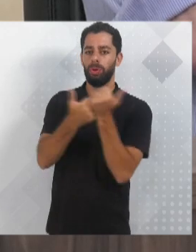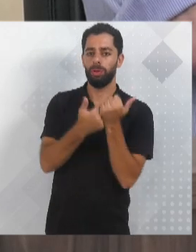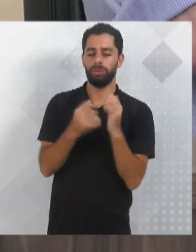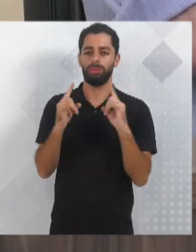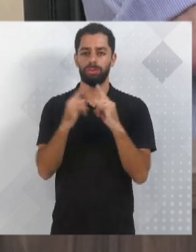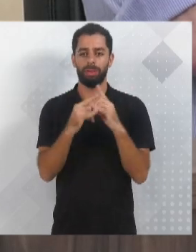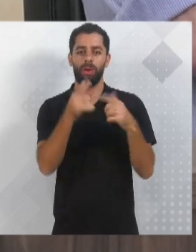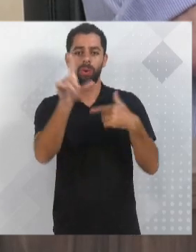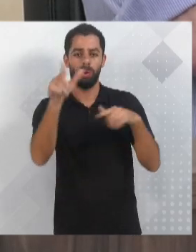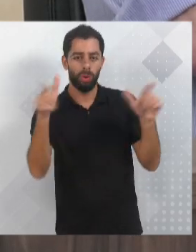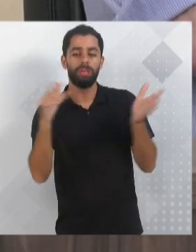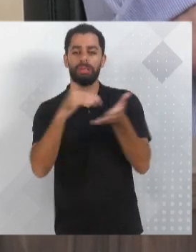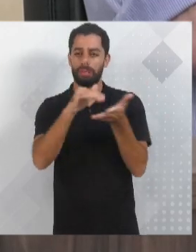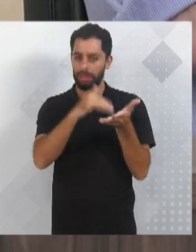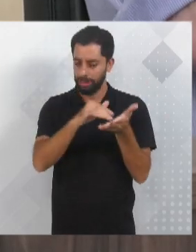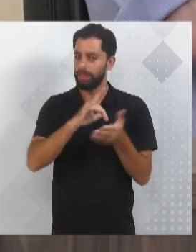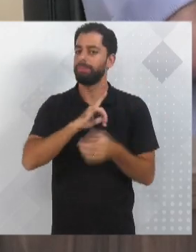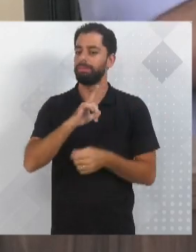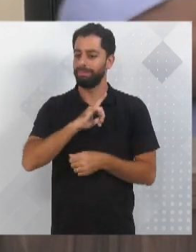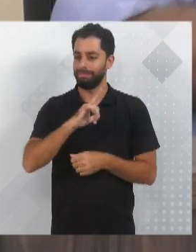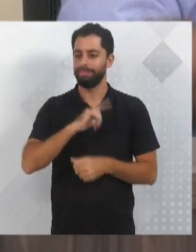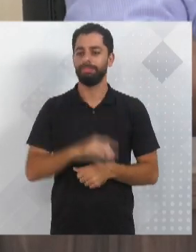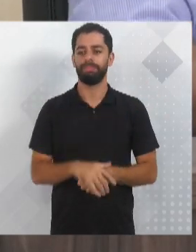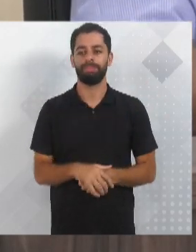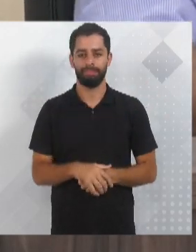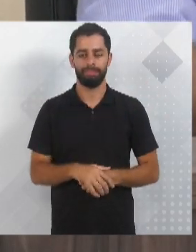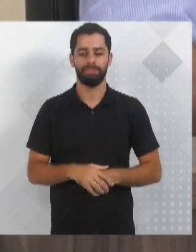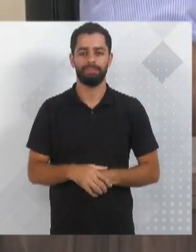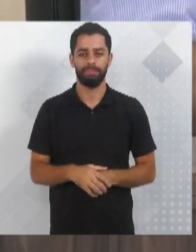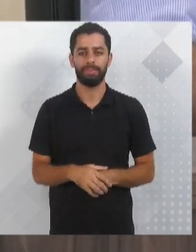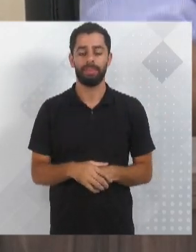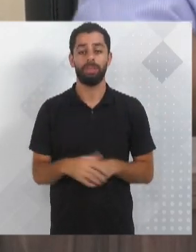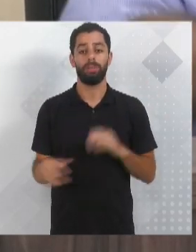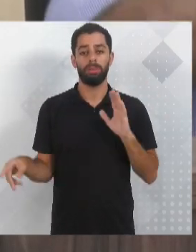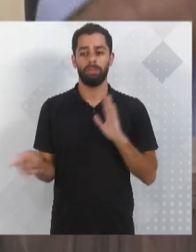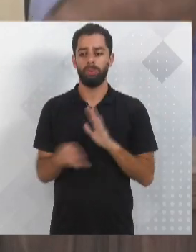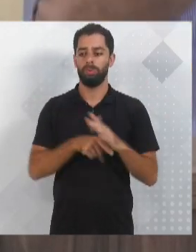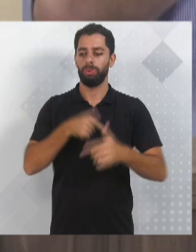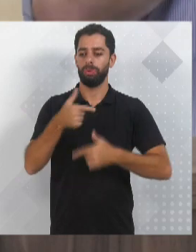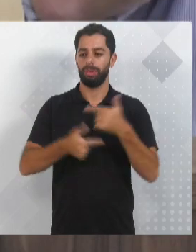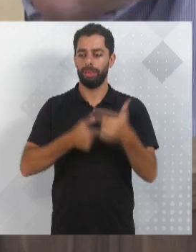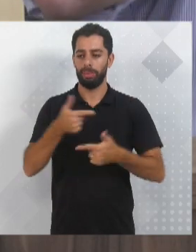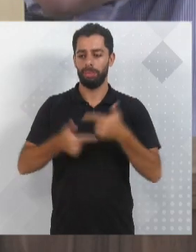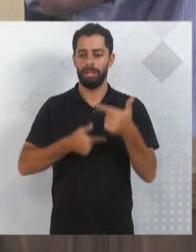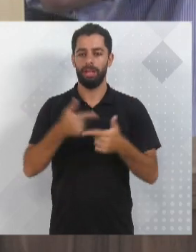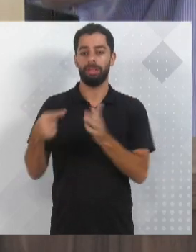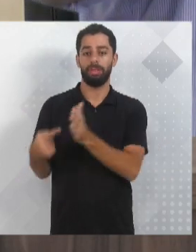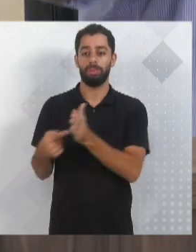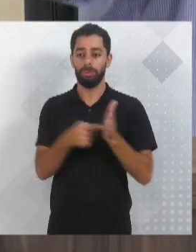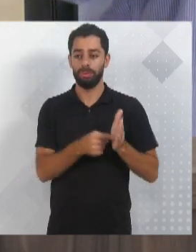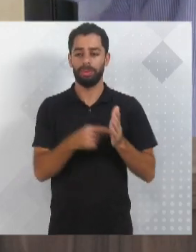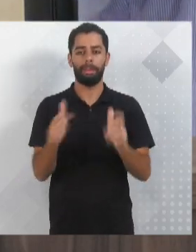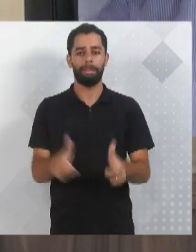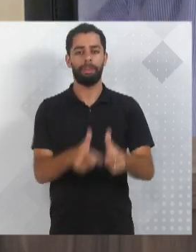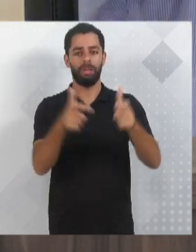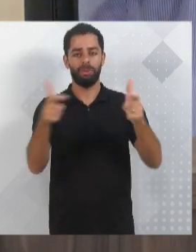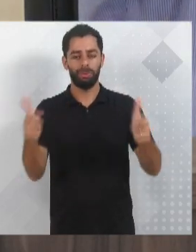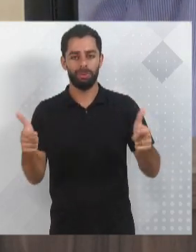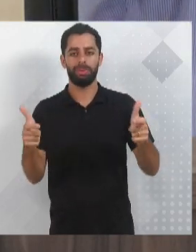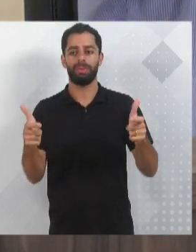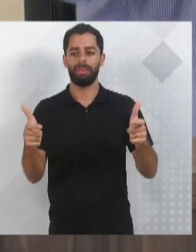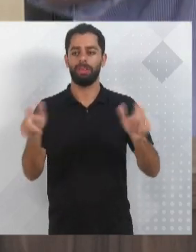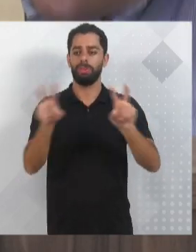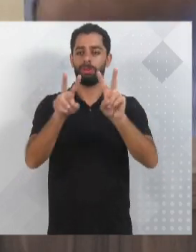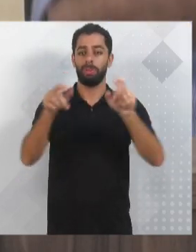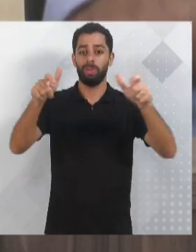institucional de outras secretarias. Das demandas apontadas nas denúncias, muitas vezes, é em relação